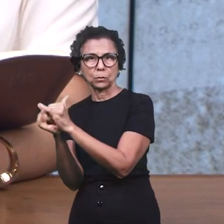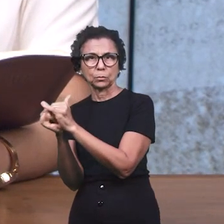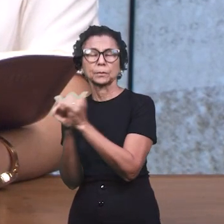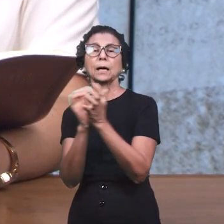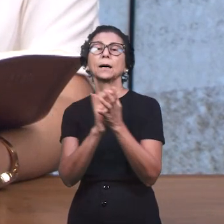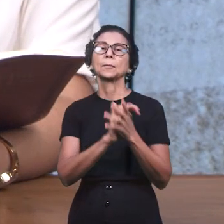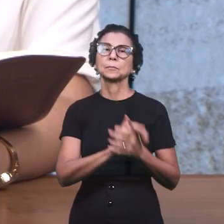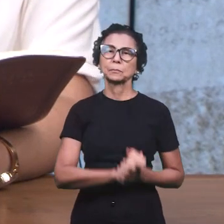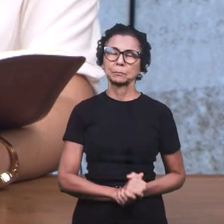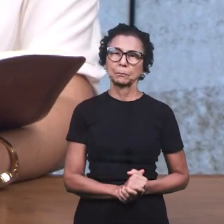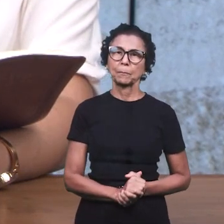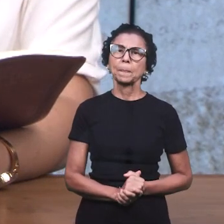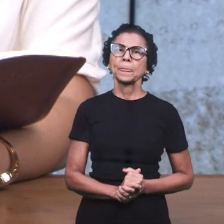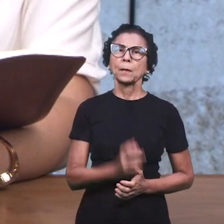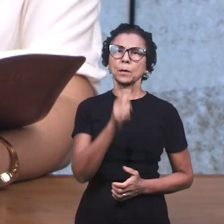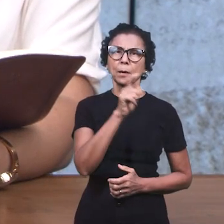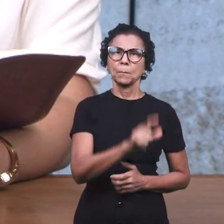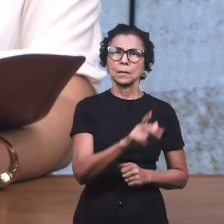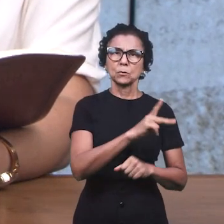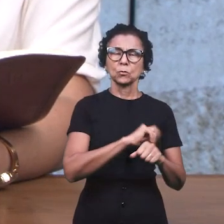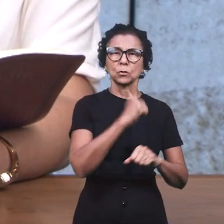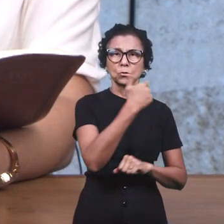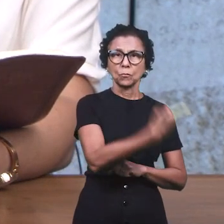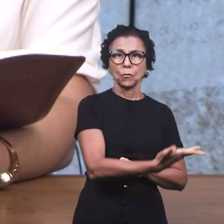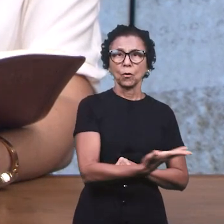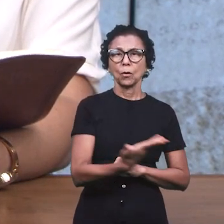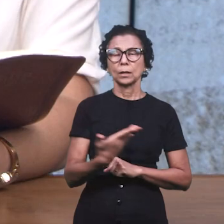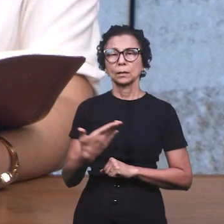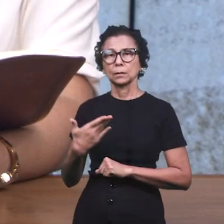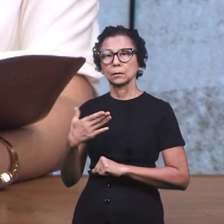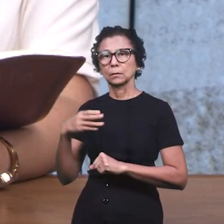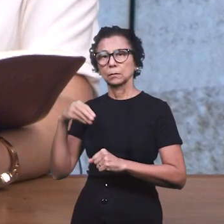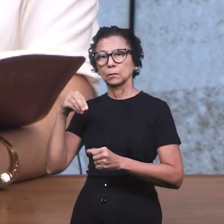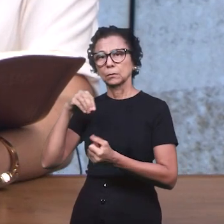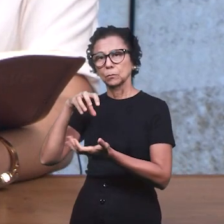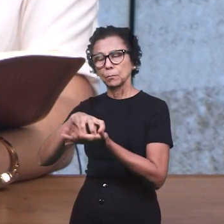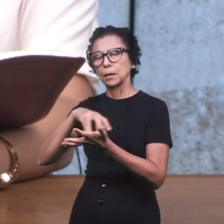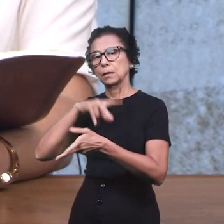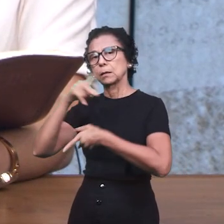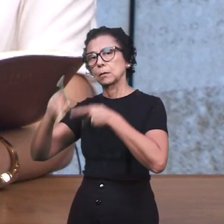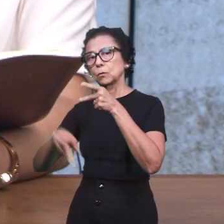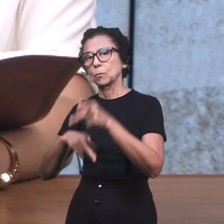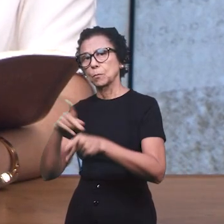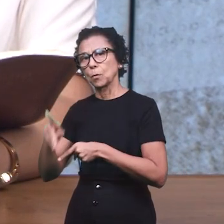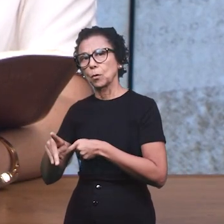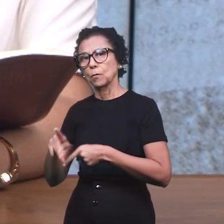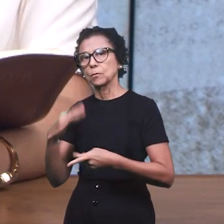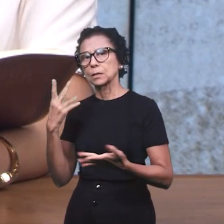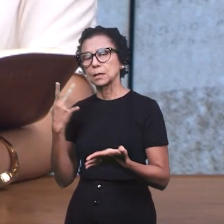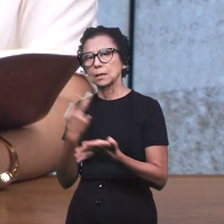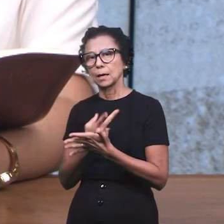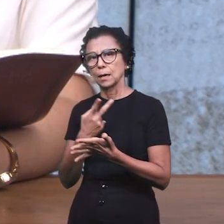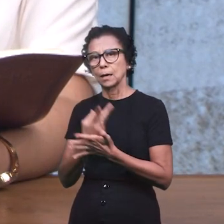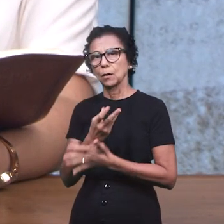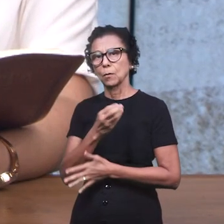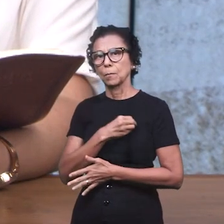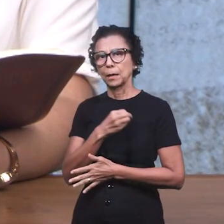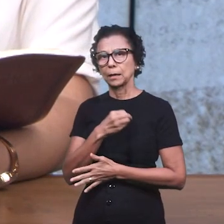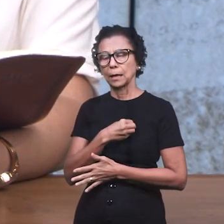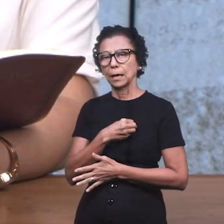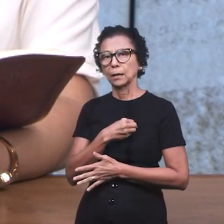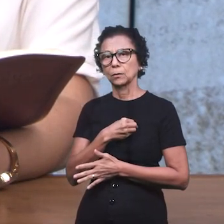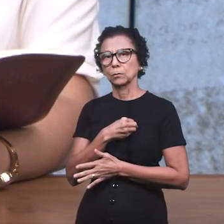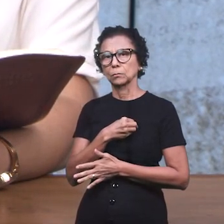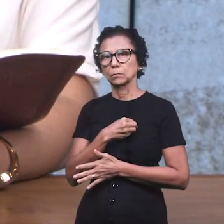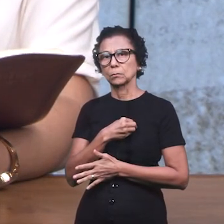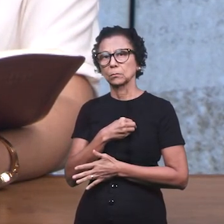e mais ao estrangeiro que peregrina no meio deles, porquanto por erro sobreveio a todo o povo. E